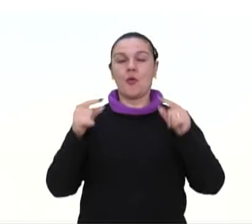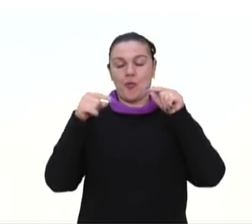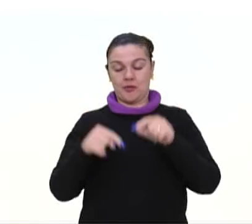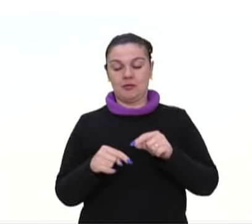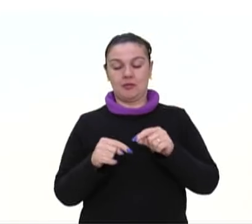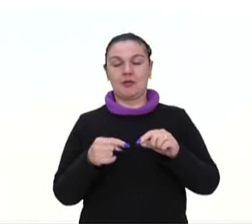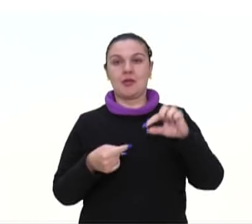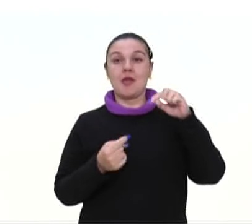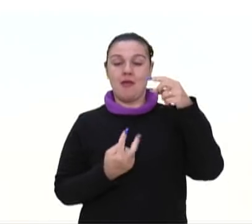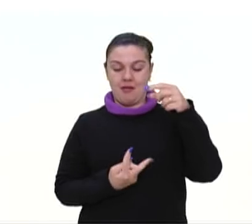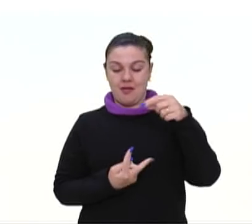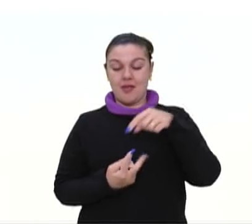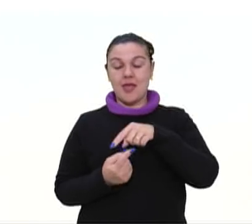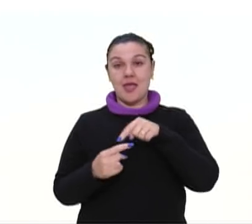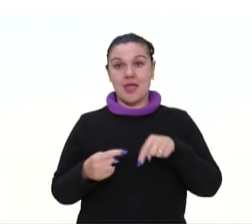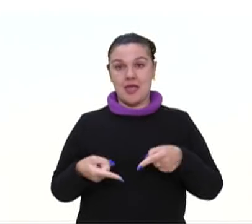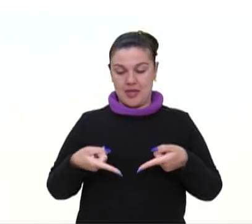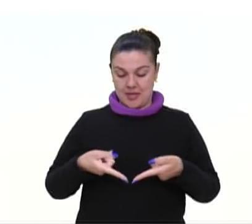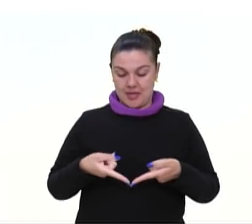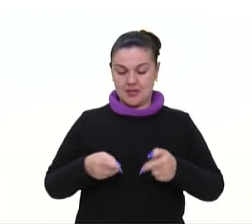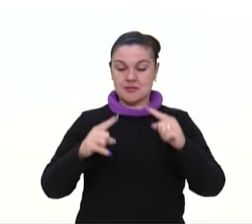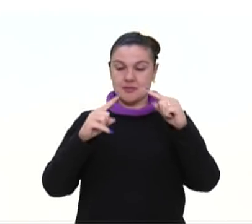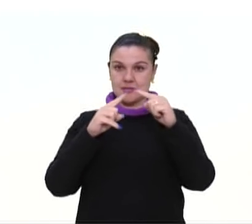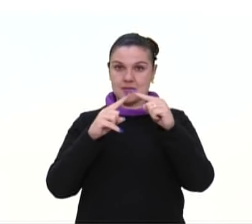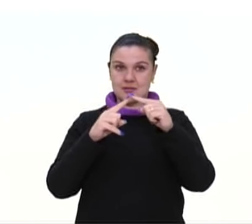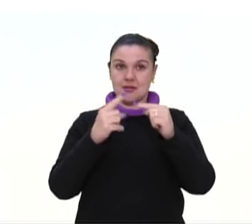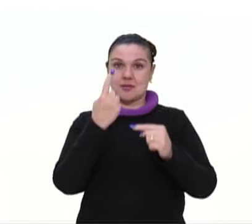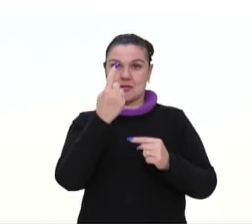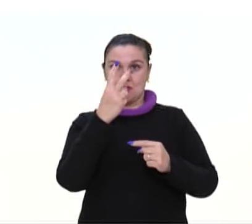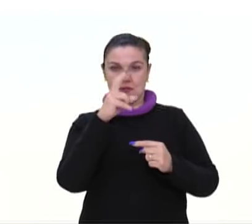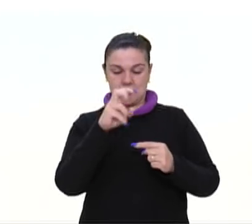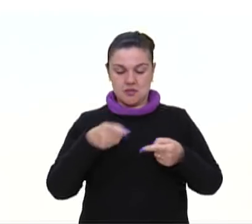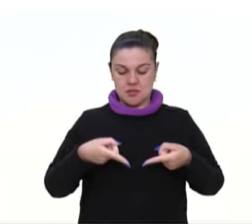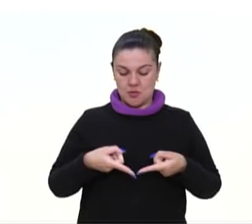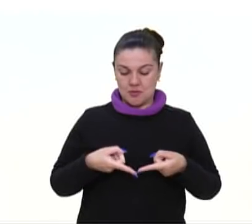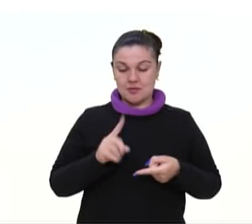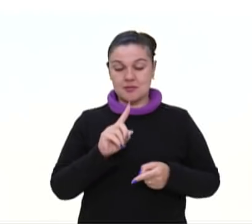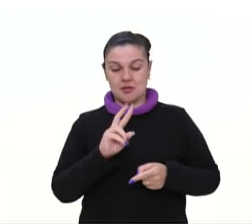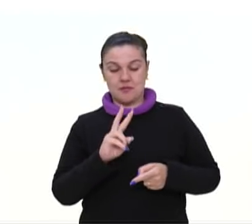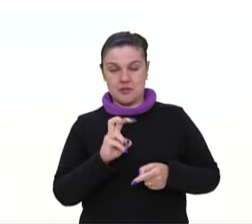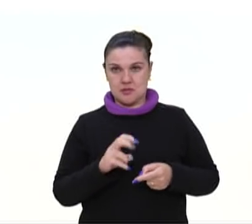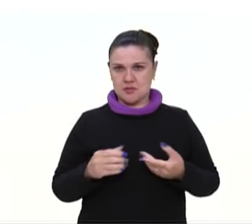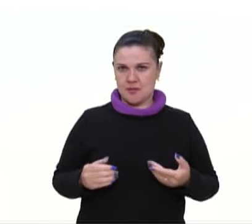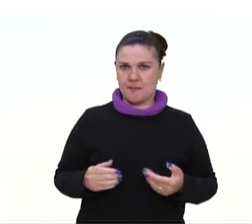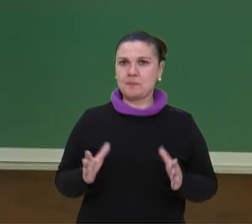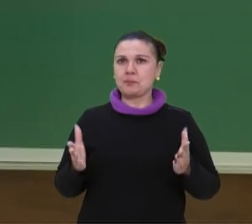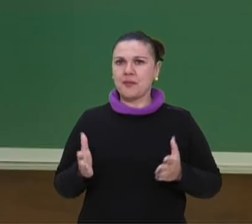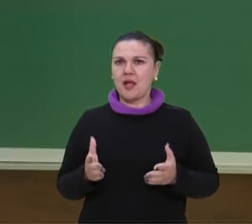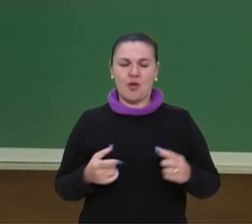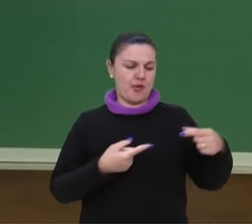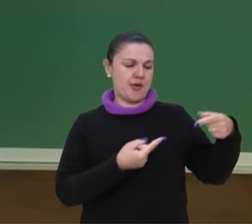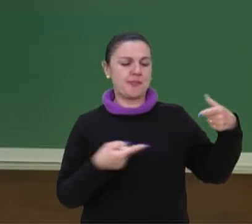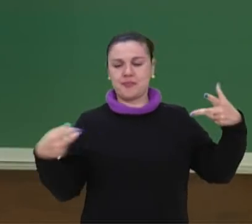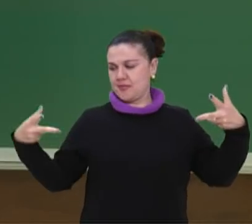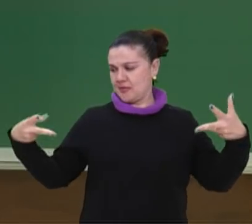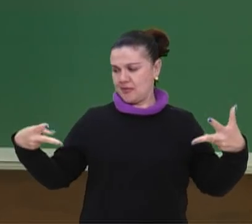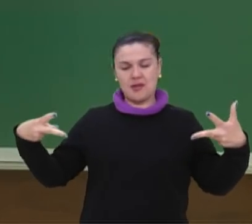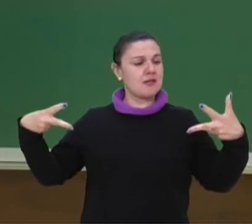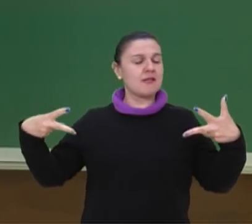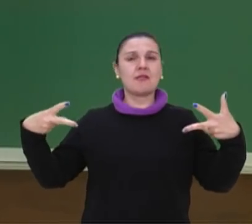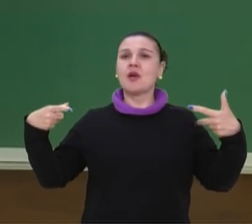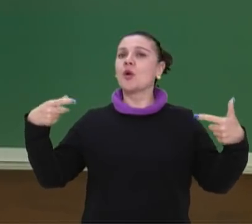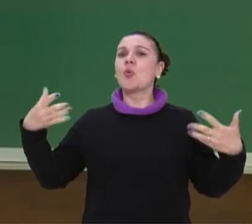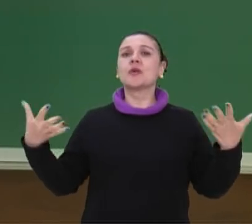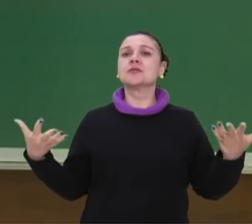360, nós já temos o 125 e já temos 125, correto? Agora, nós sabemos que o ângulo